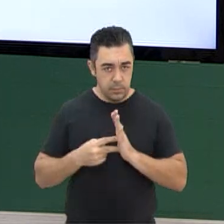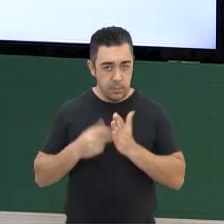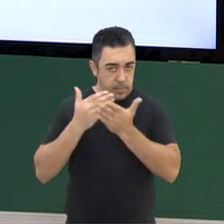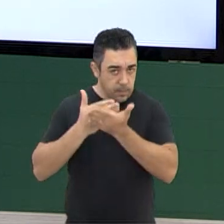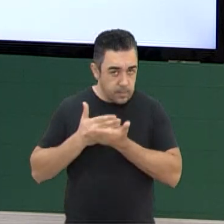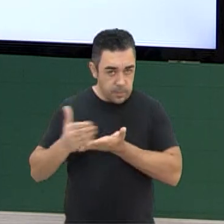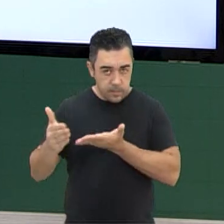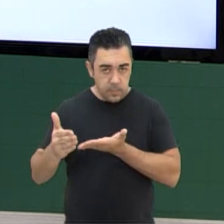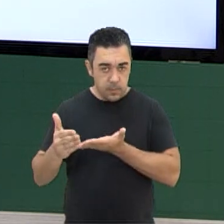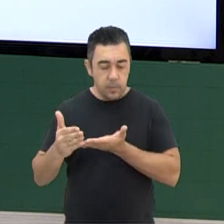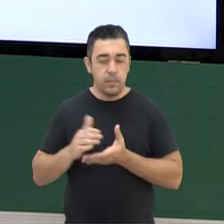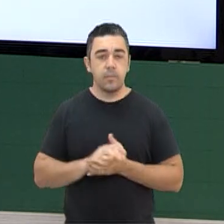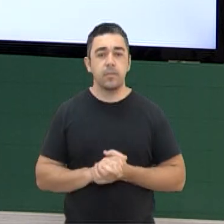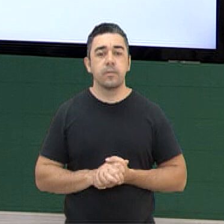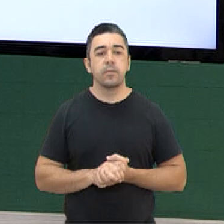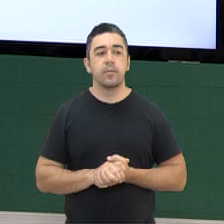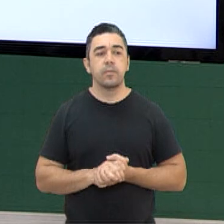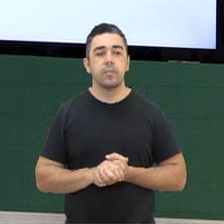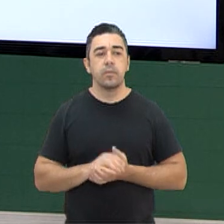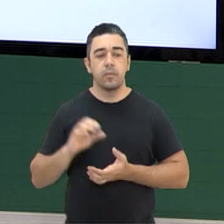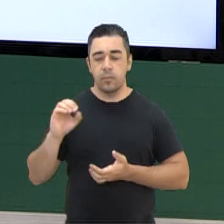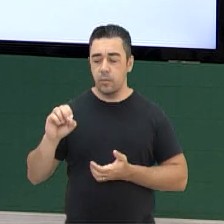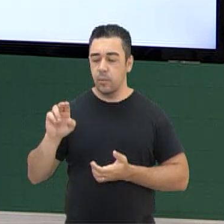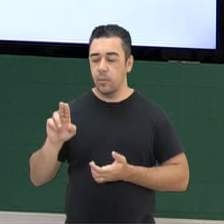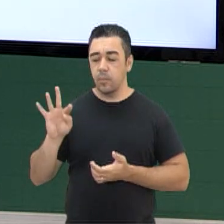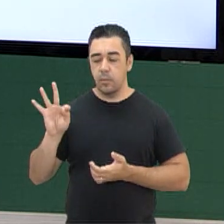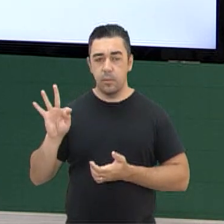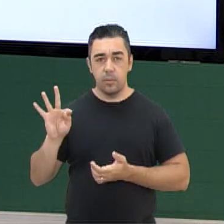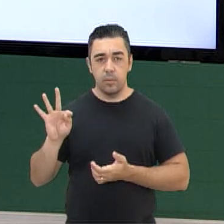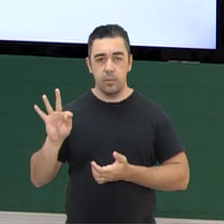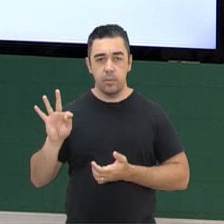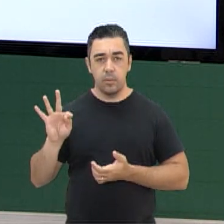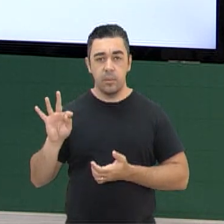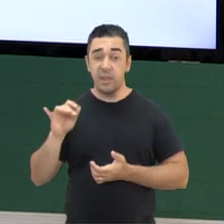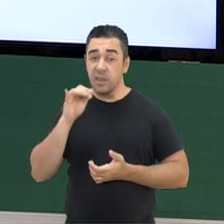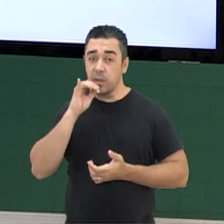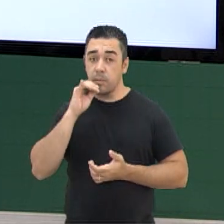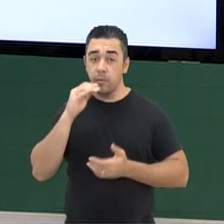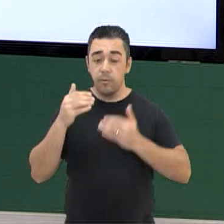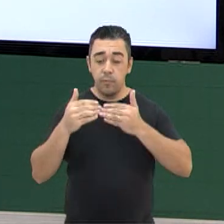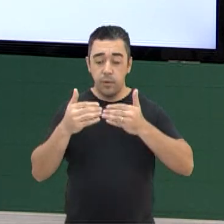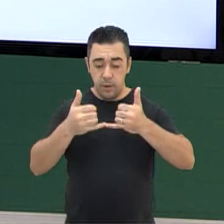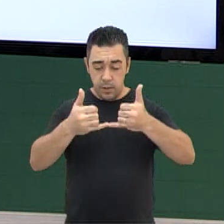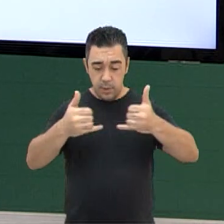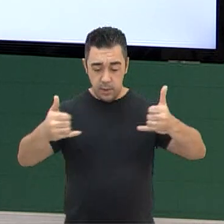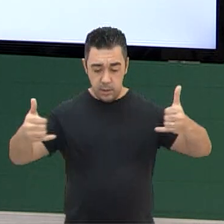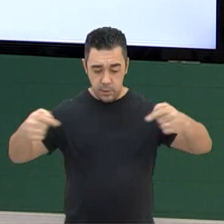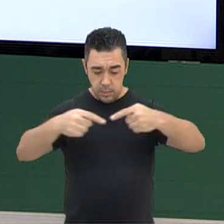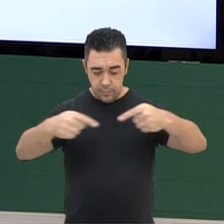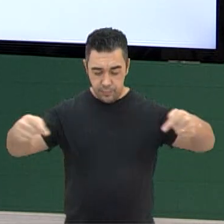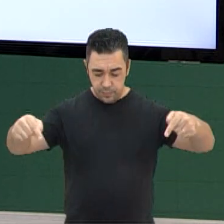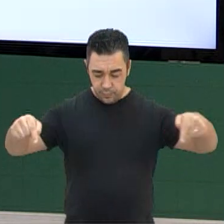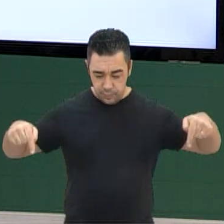indica o início de cada jogo. Out, quando a bola sai da área de